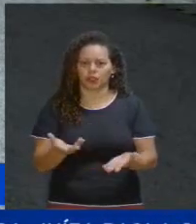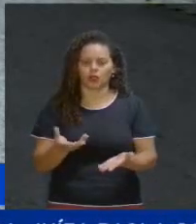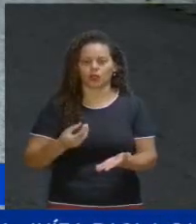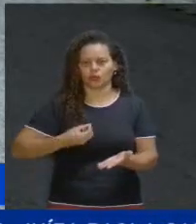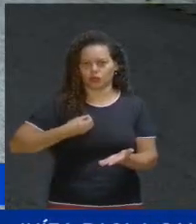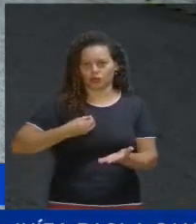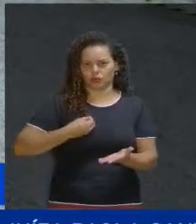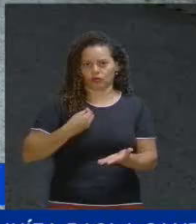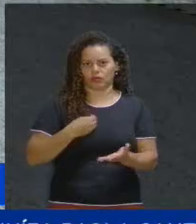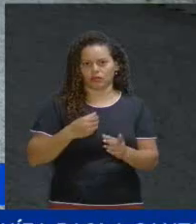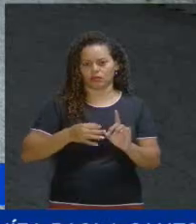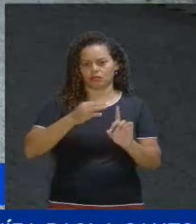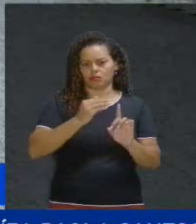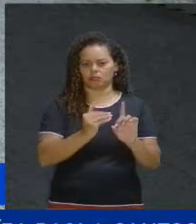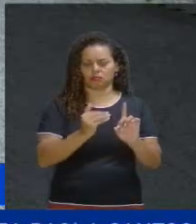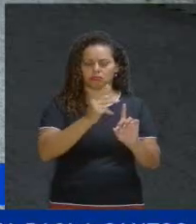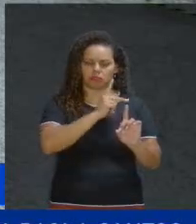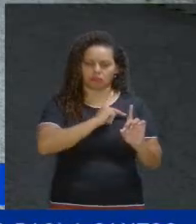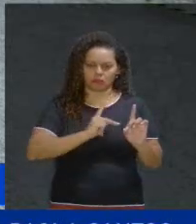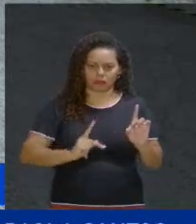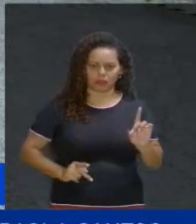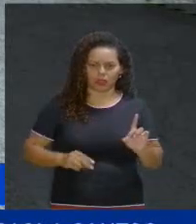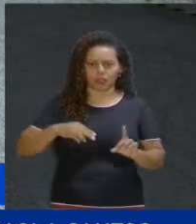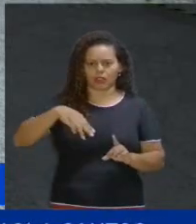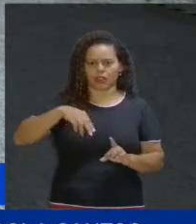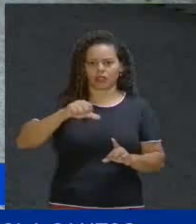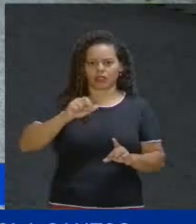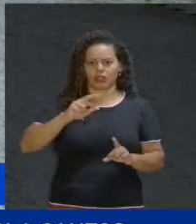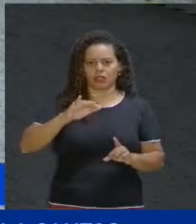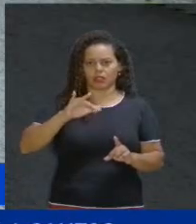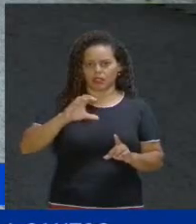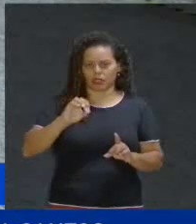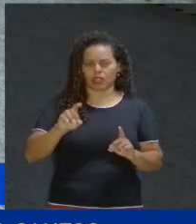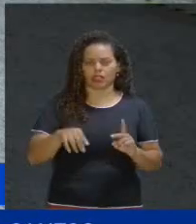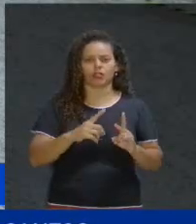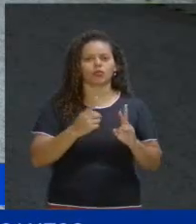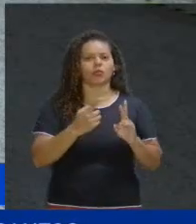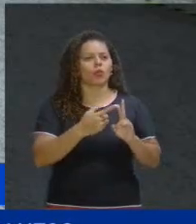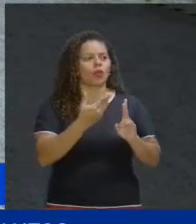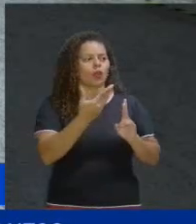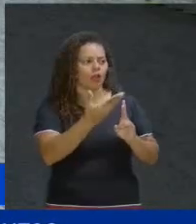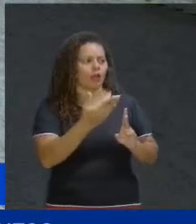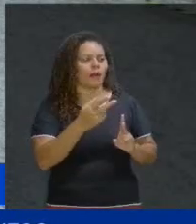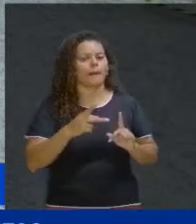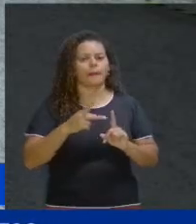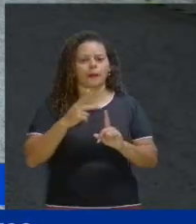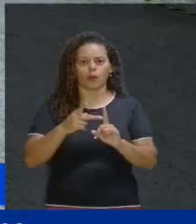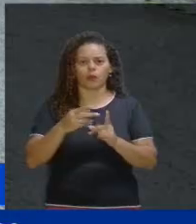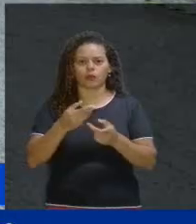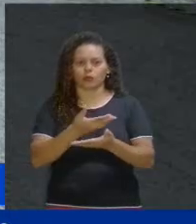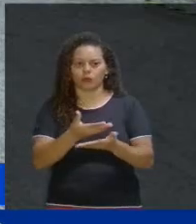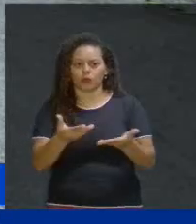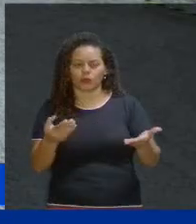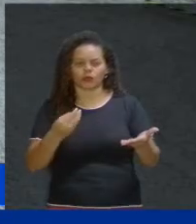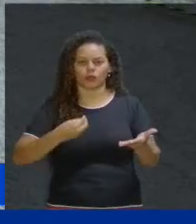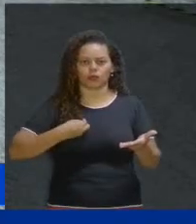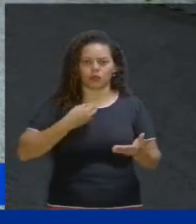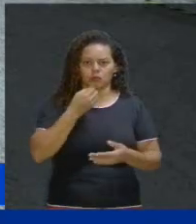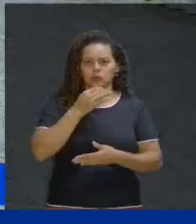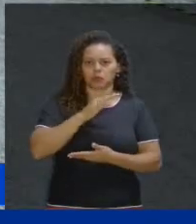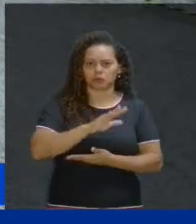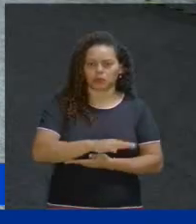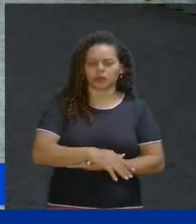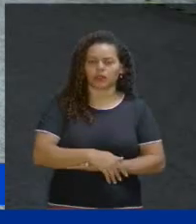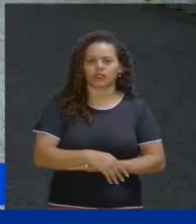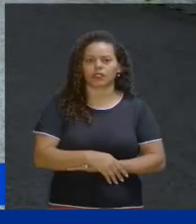senhor desembargador-presidente, doutor Mário Mazurek. Boa tarde, doutora procuradora, os demais membros desta casa, a